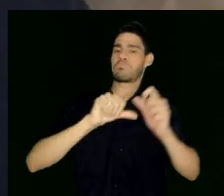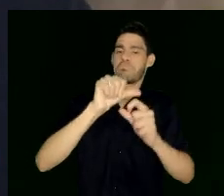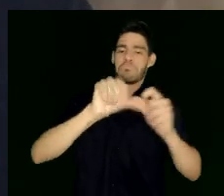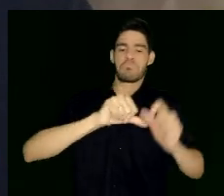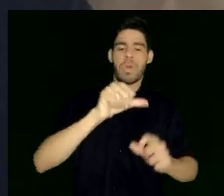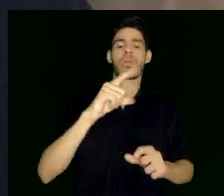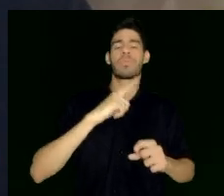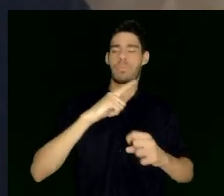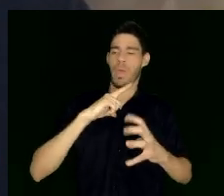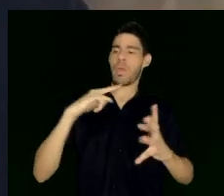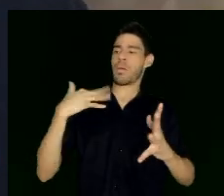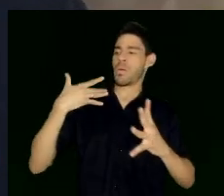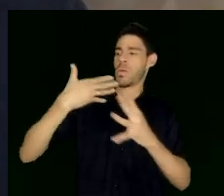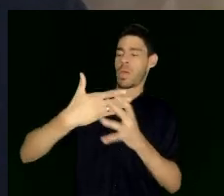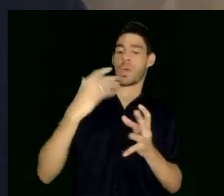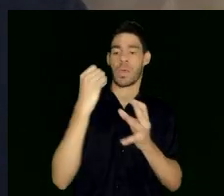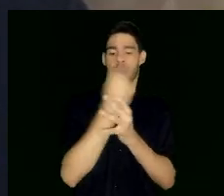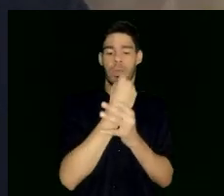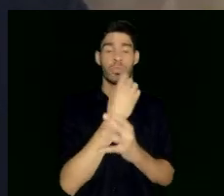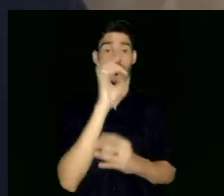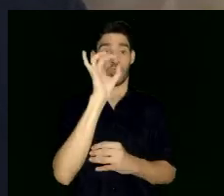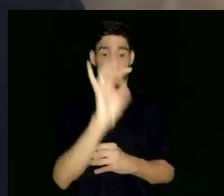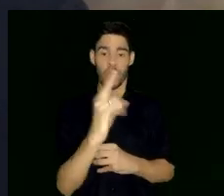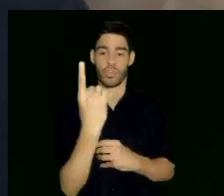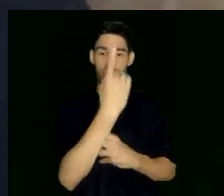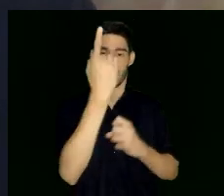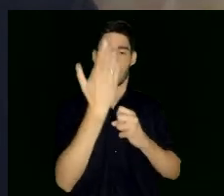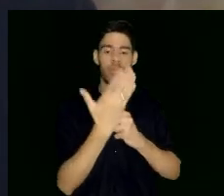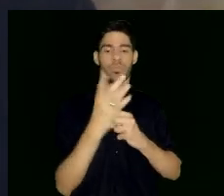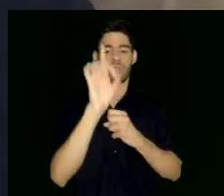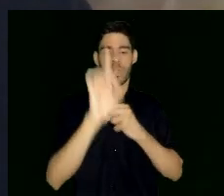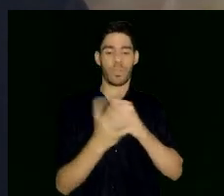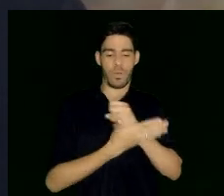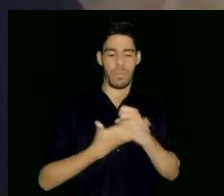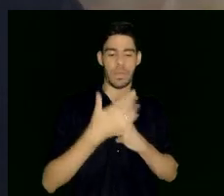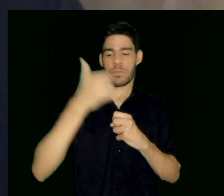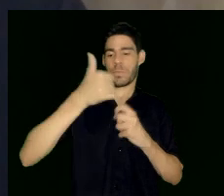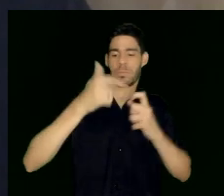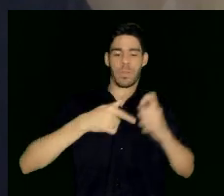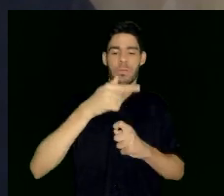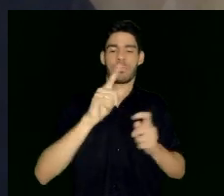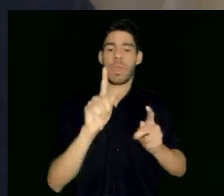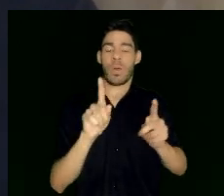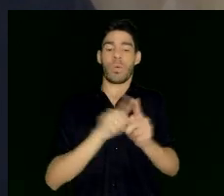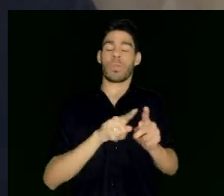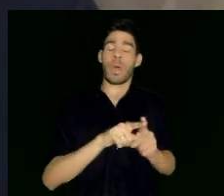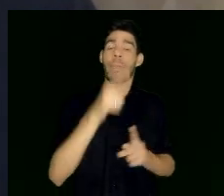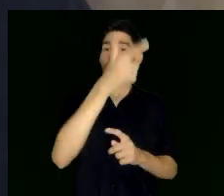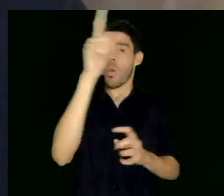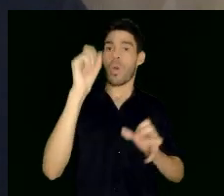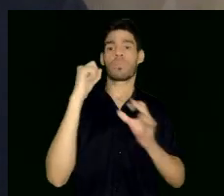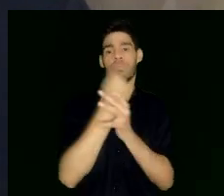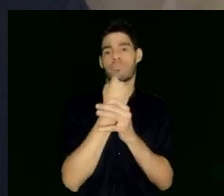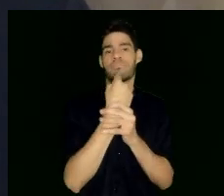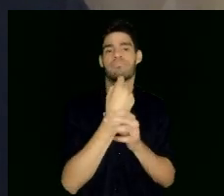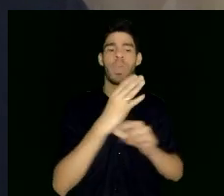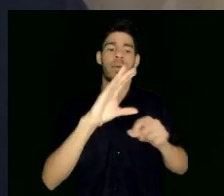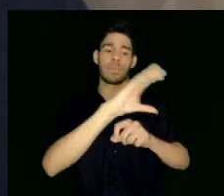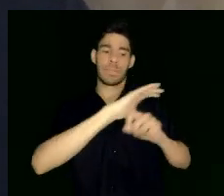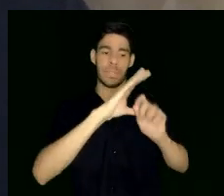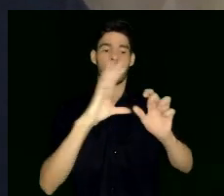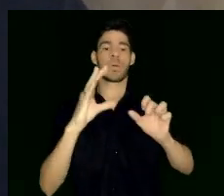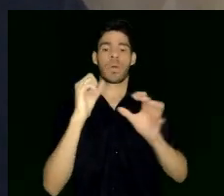dinâmica e vem mudando nos anos para assegurar não apenas os direitos fundamentais de primeira geração, mas também outros direitos